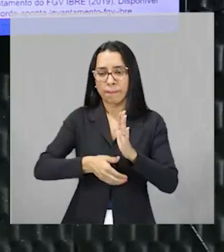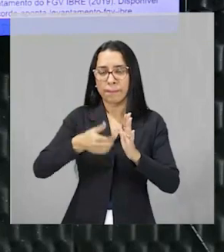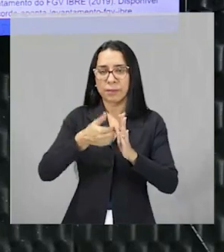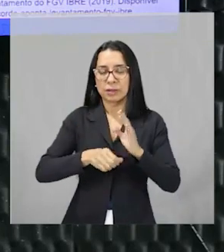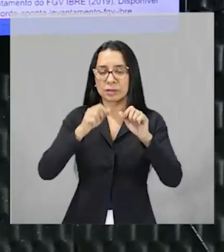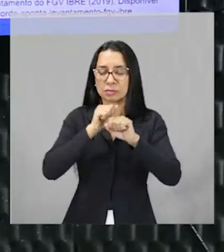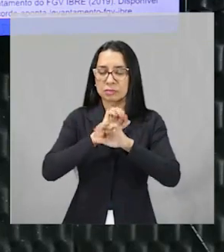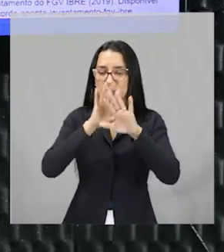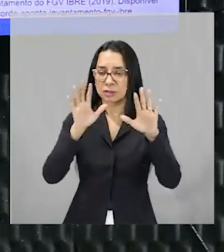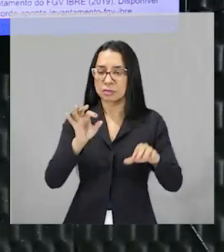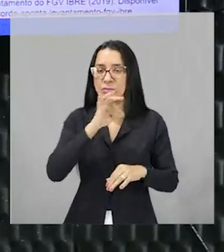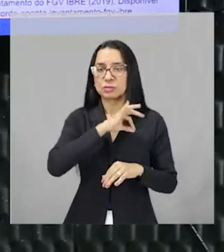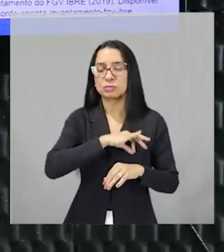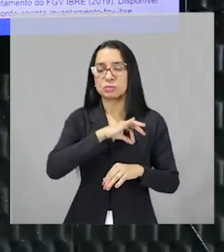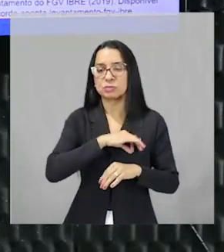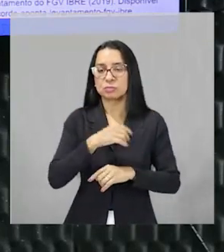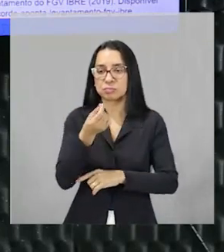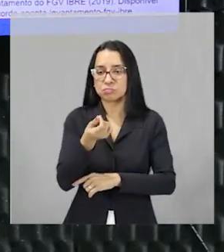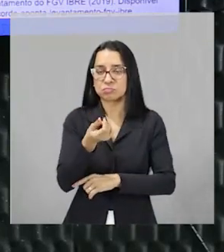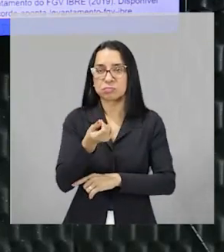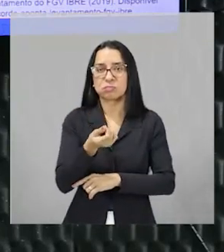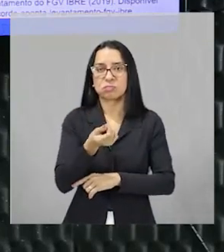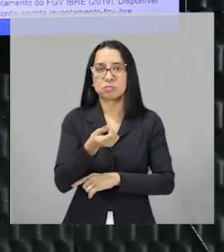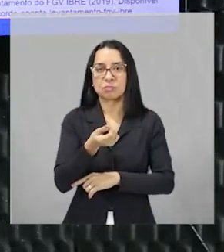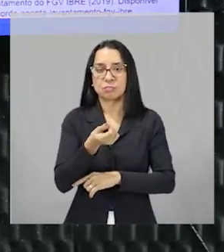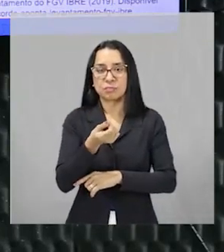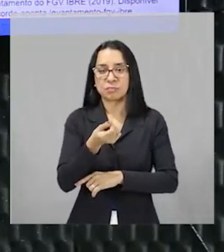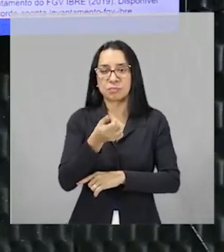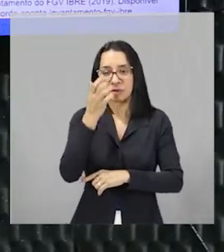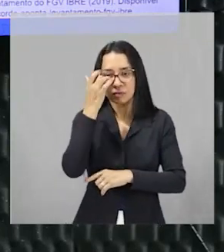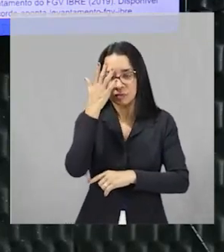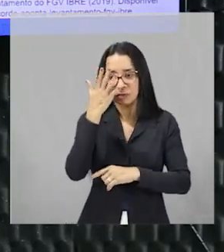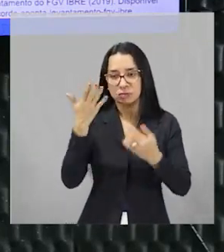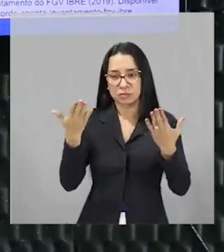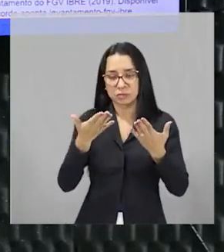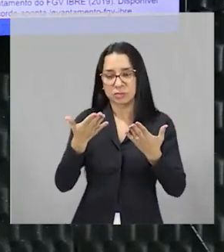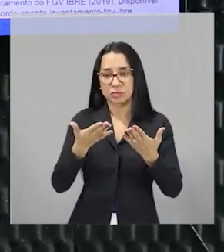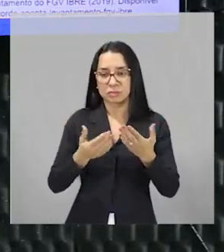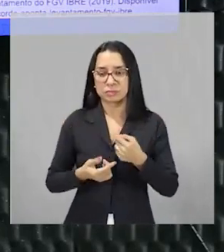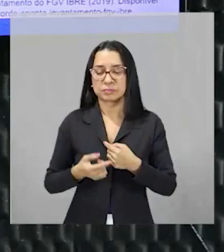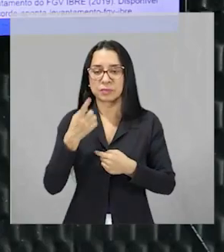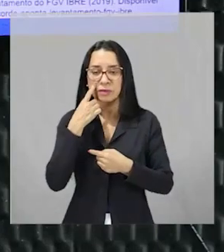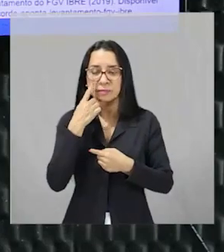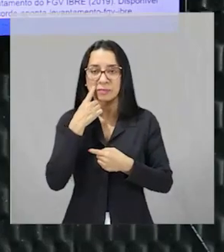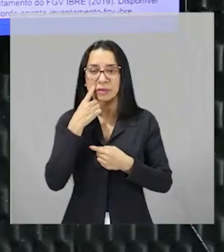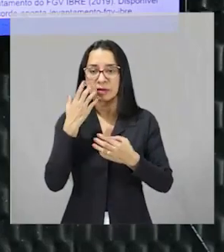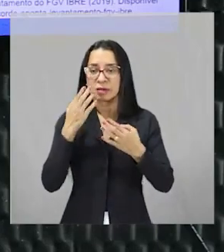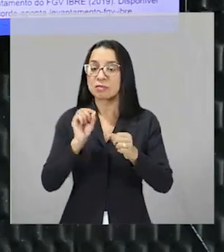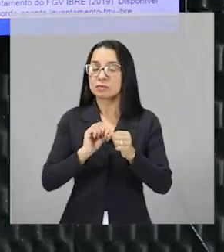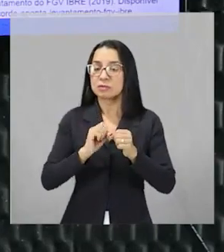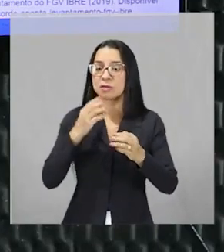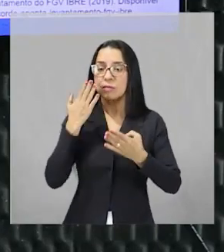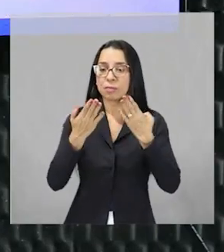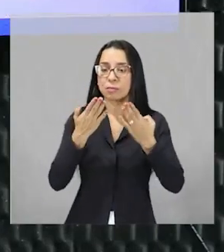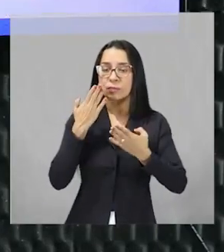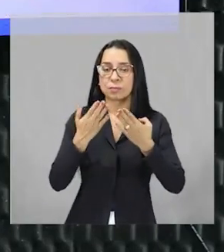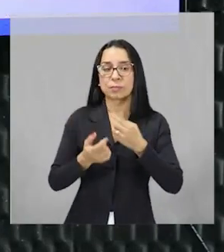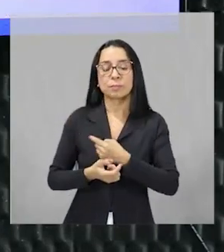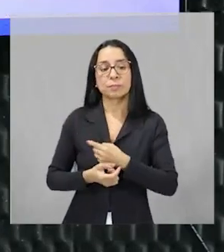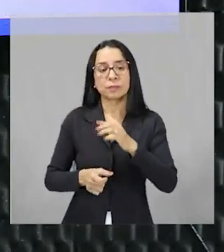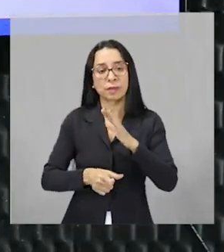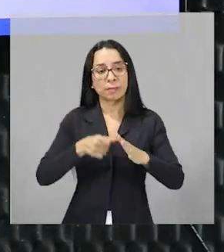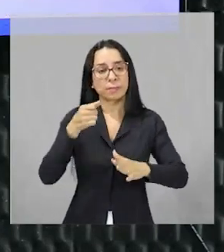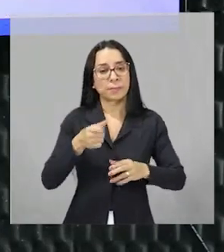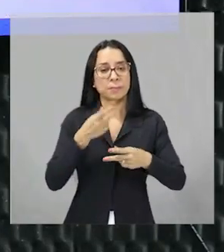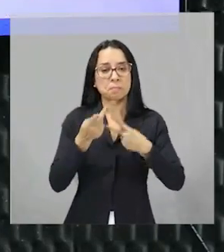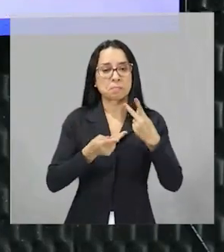claramente renda média. Ficou claro? Fácil, né? Agora vamos lá, vamos analisar as alternativas e fazer essa comparação. A primeira